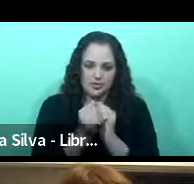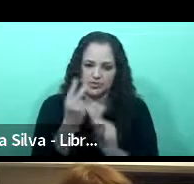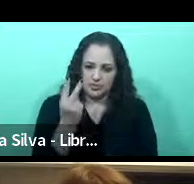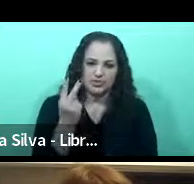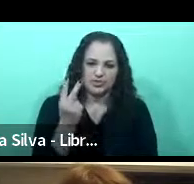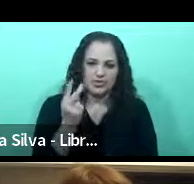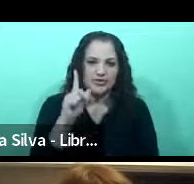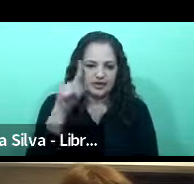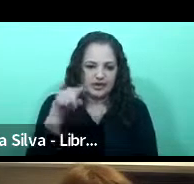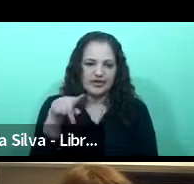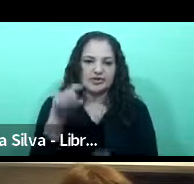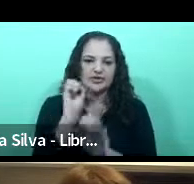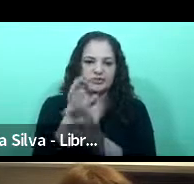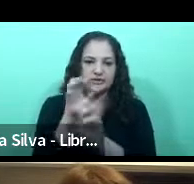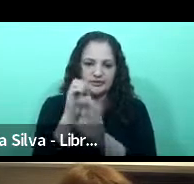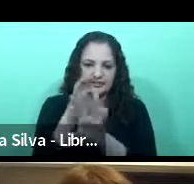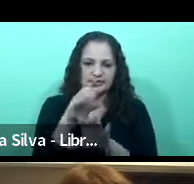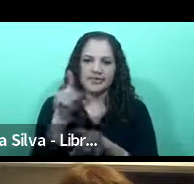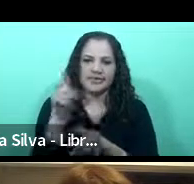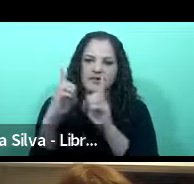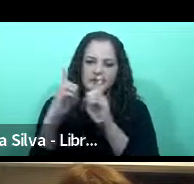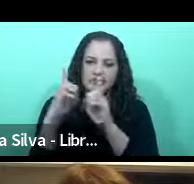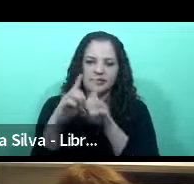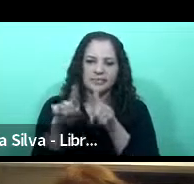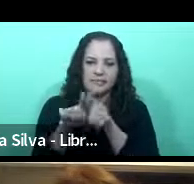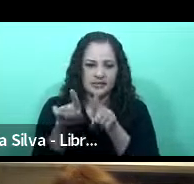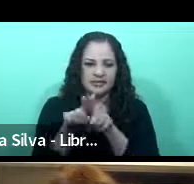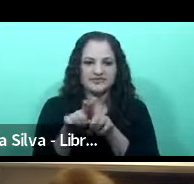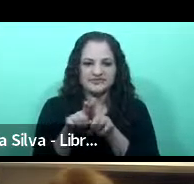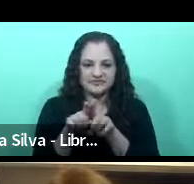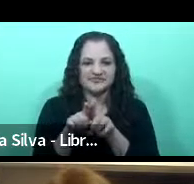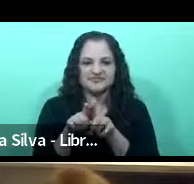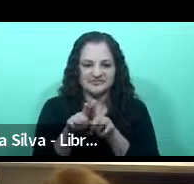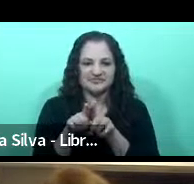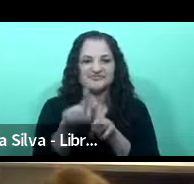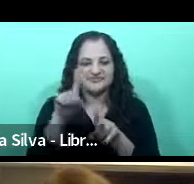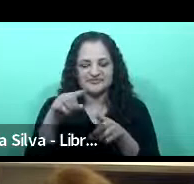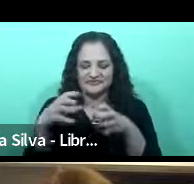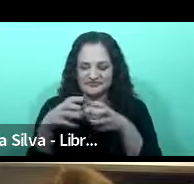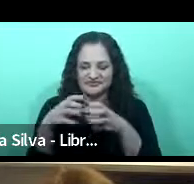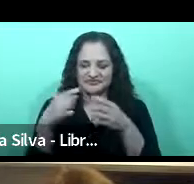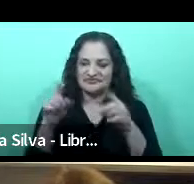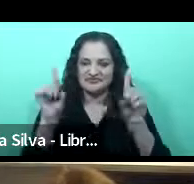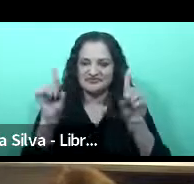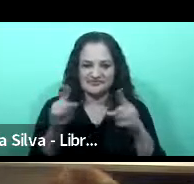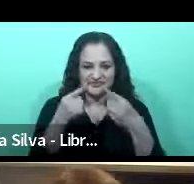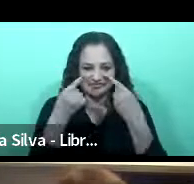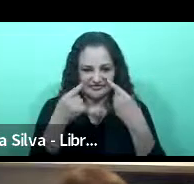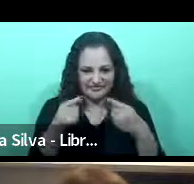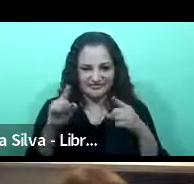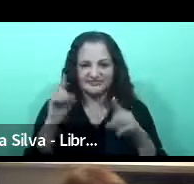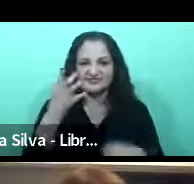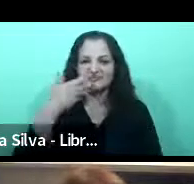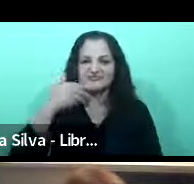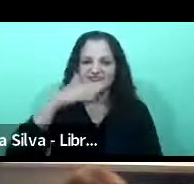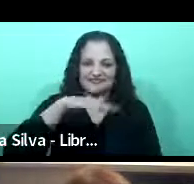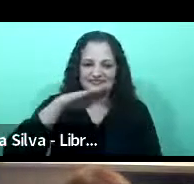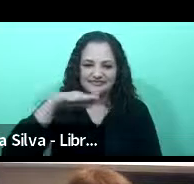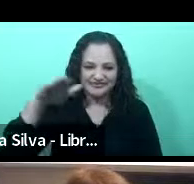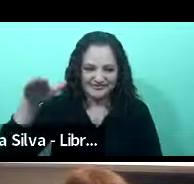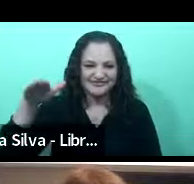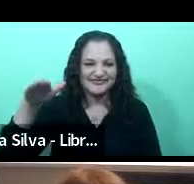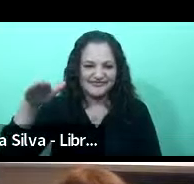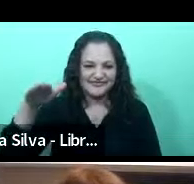da educação e da clínica também, mas, enfim, é um grupo de música infantil, ainda que cada